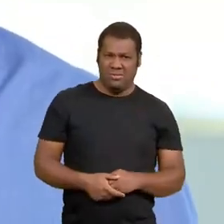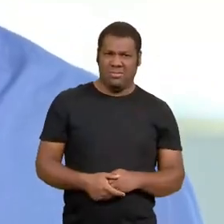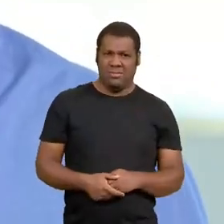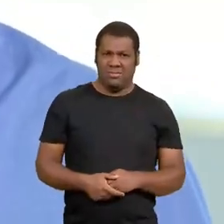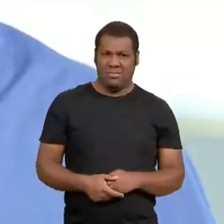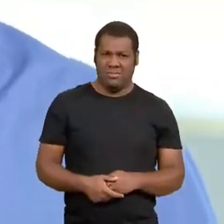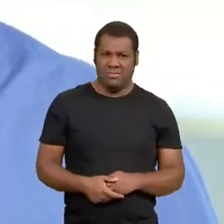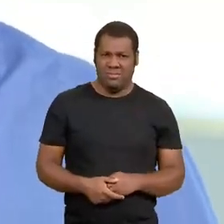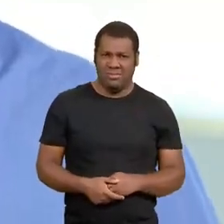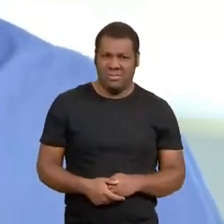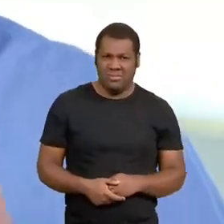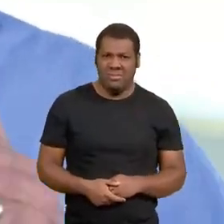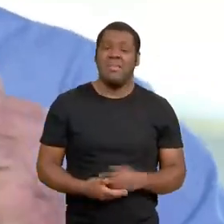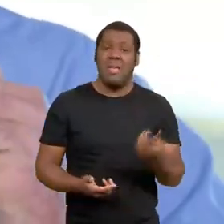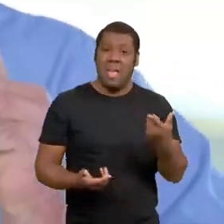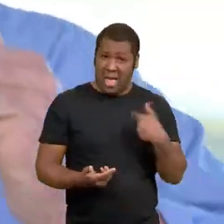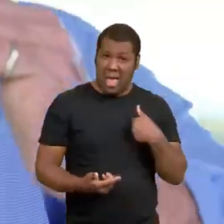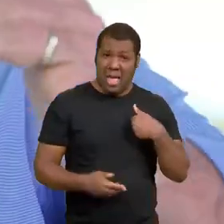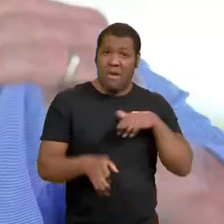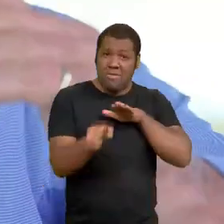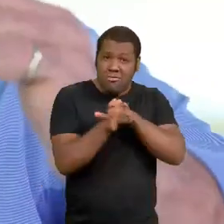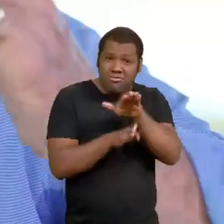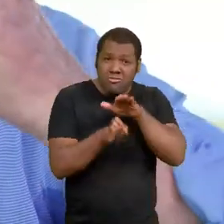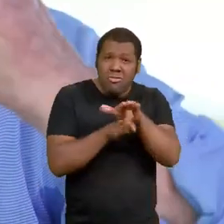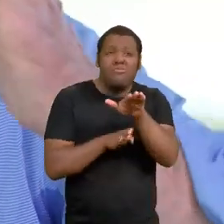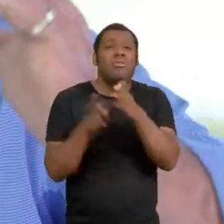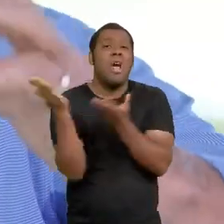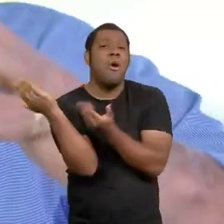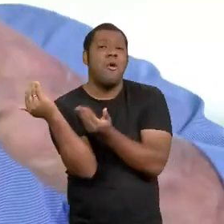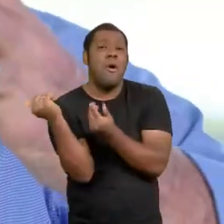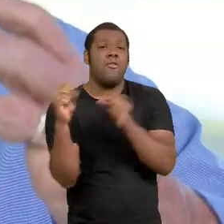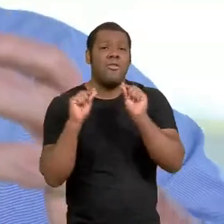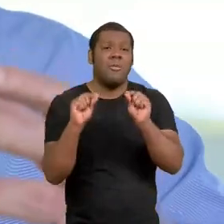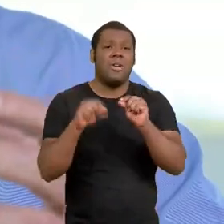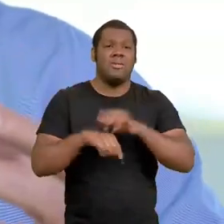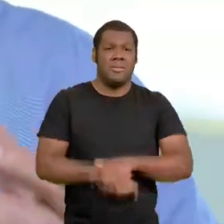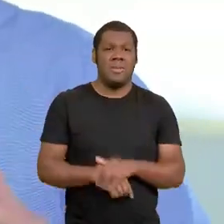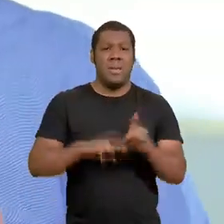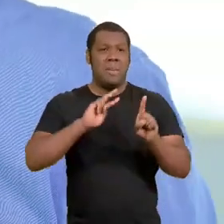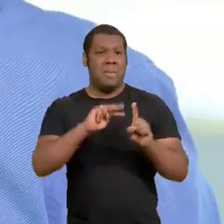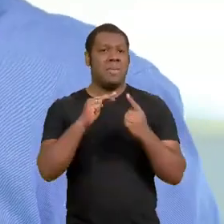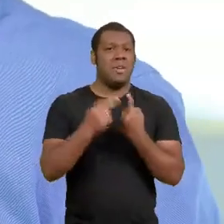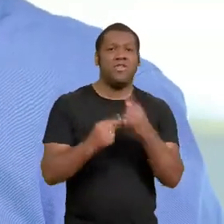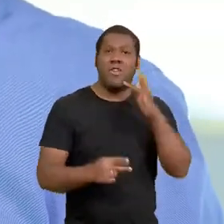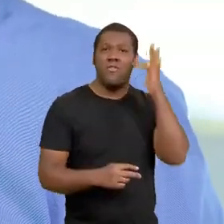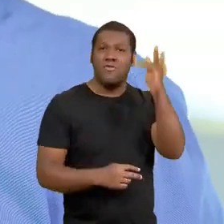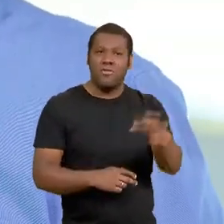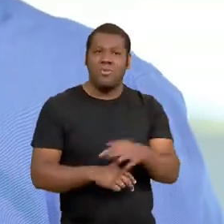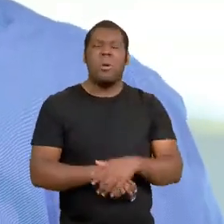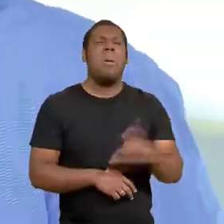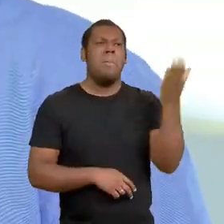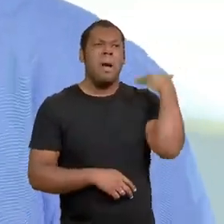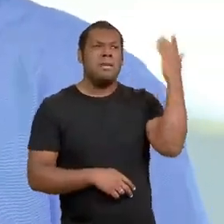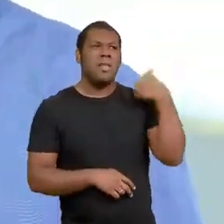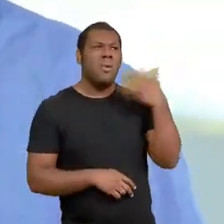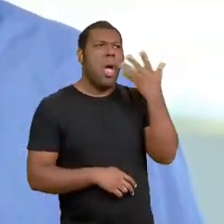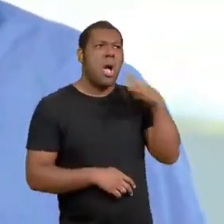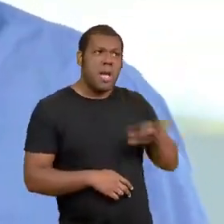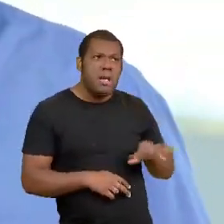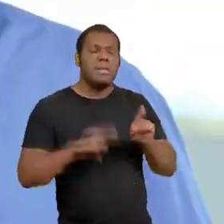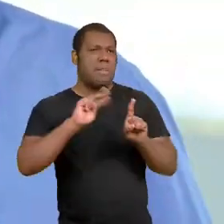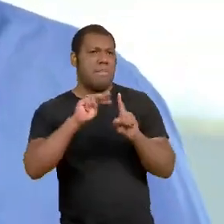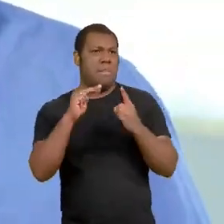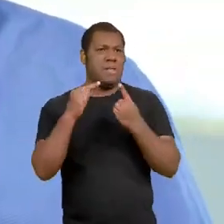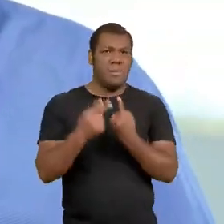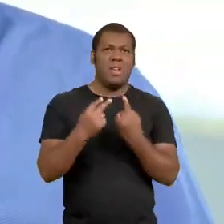para eles? A expectativa de futuro no meu tempo de criança era outro. O que é que eu sonhava?